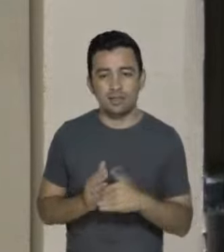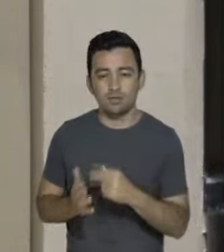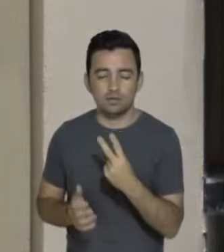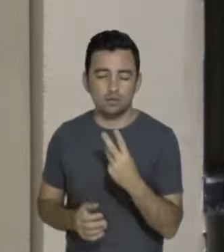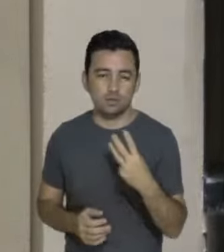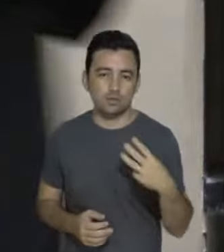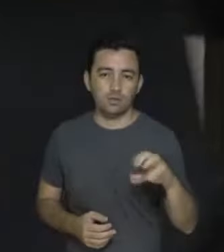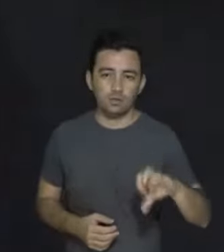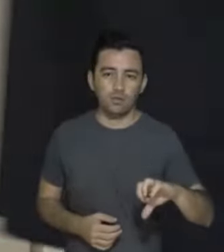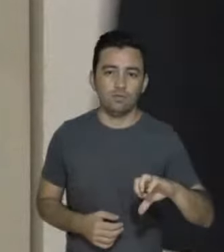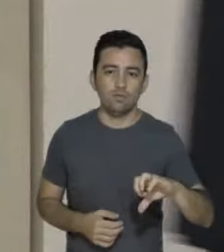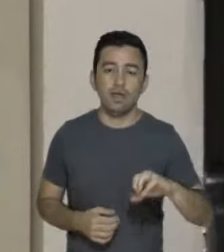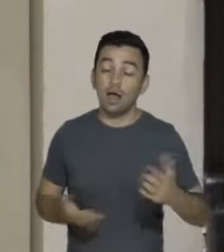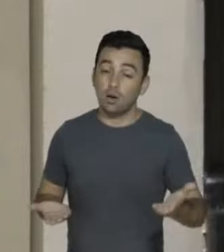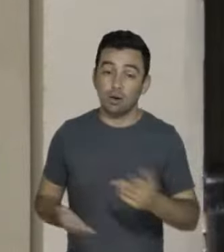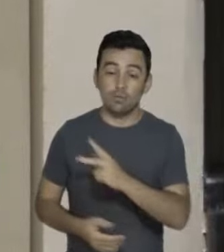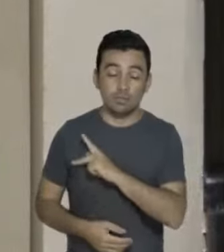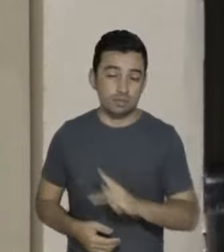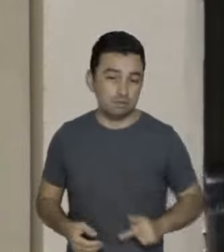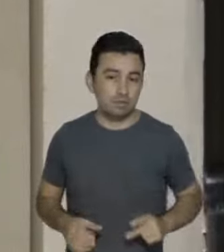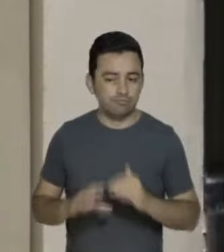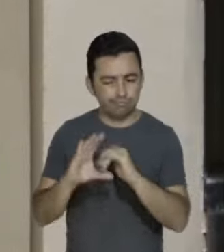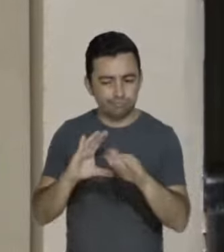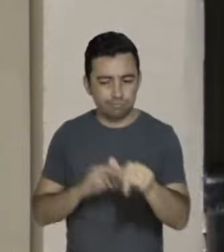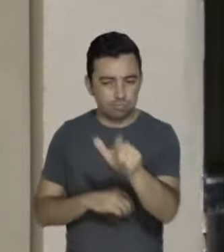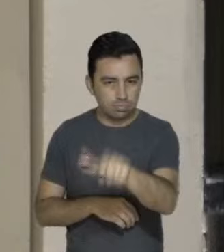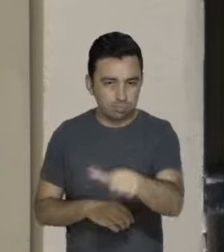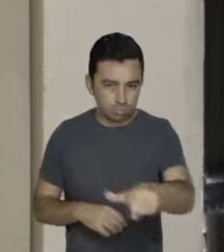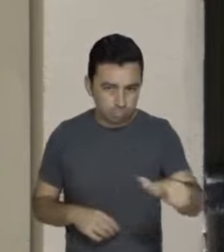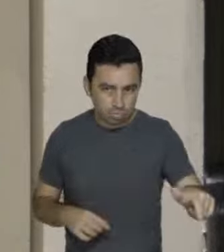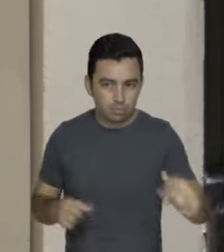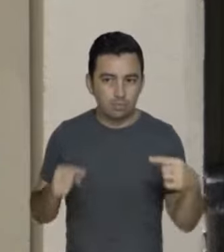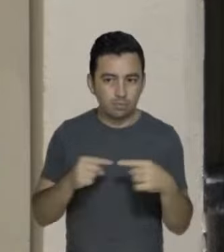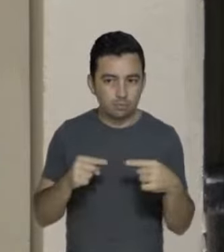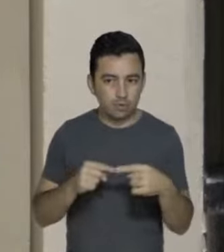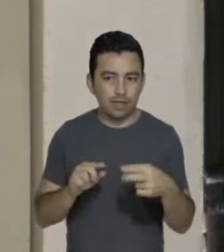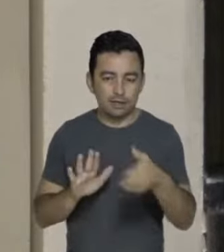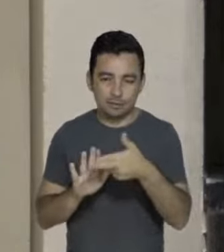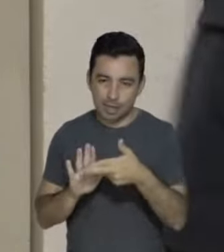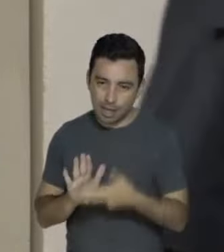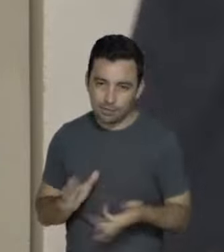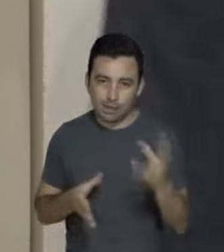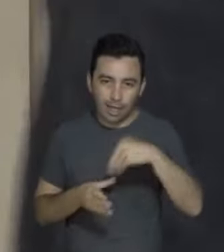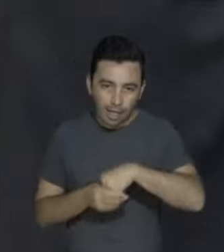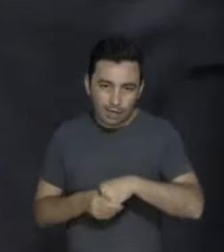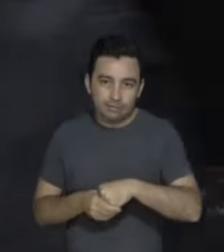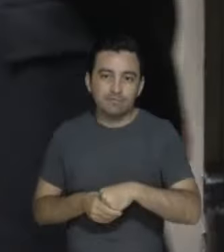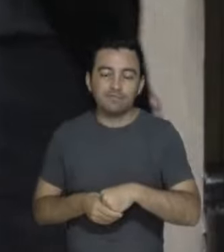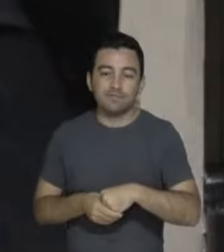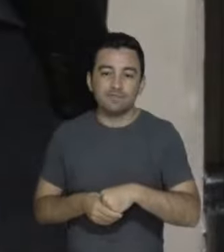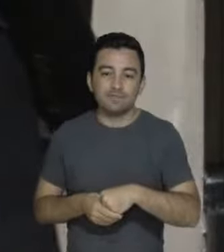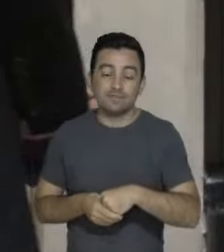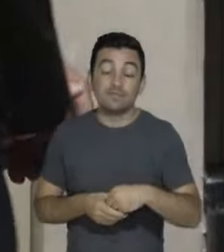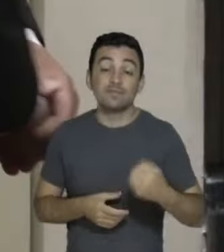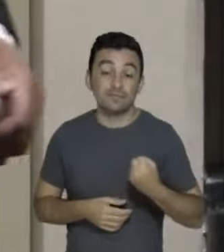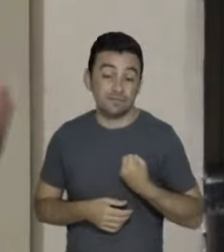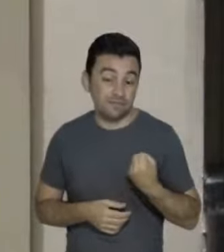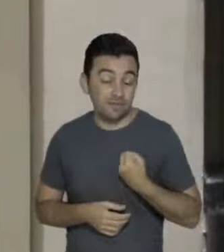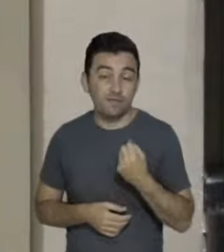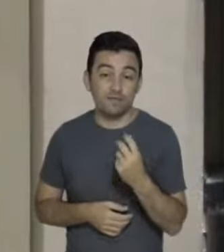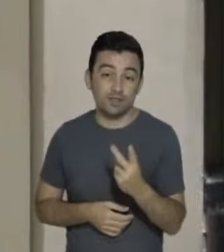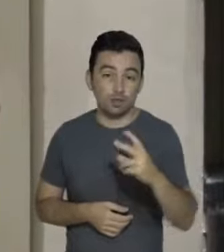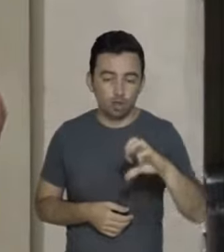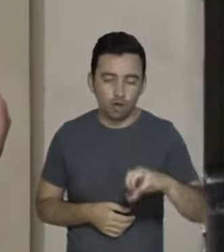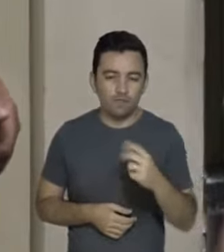esta presença comunicar aos destinatários conforme determina o Regimento Interno as seguintes indicações indicações 29